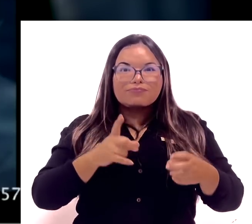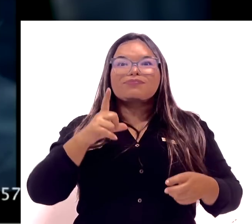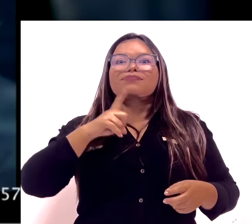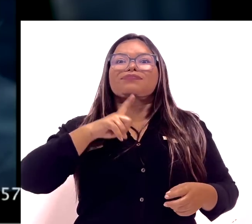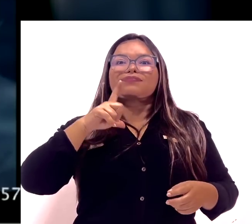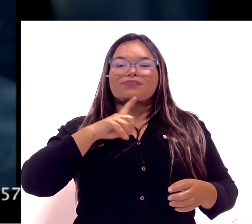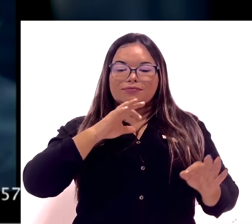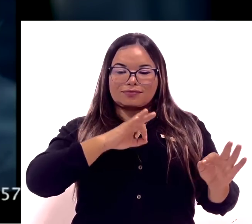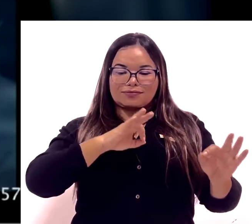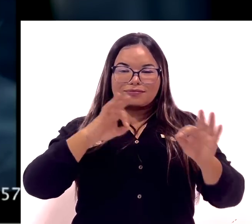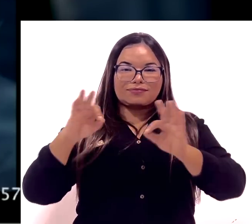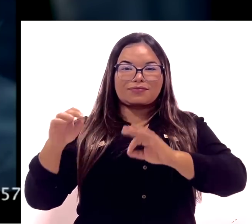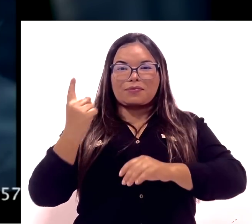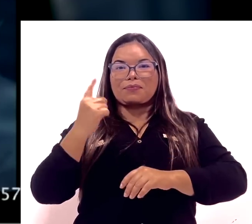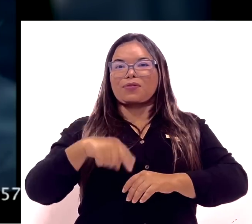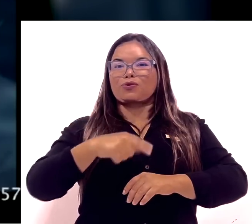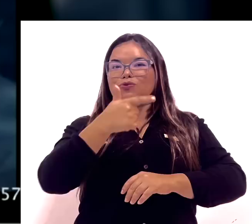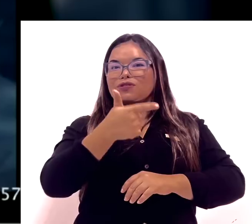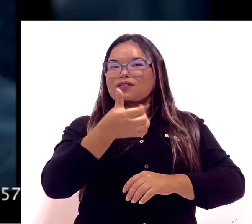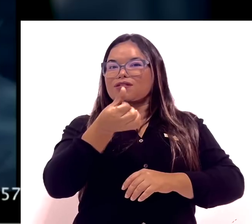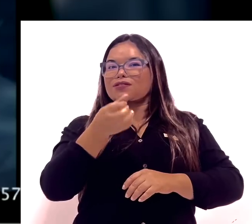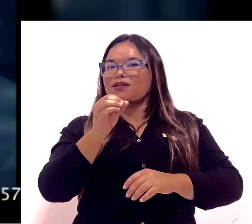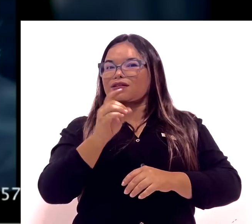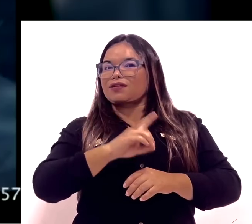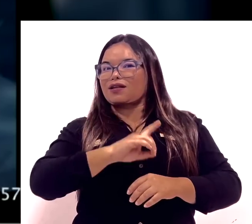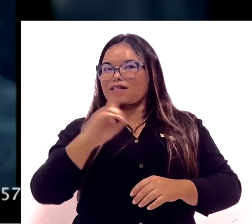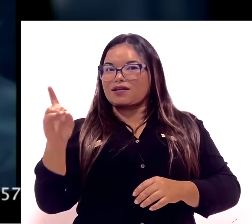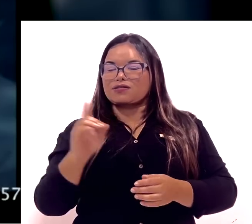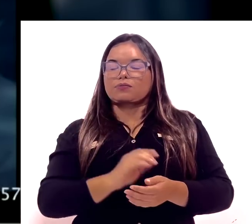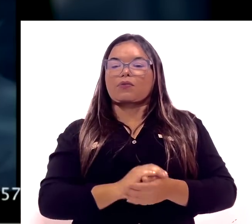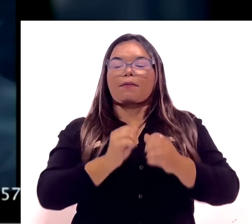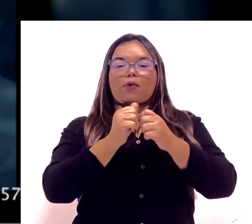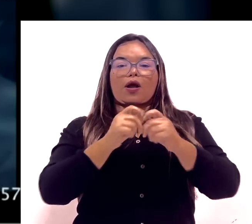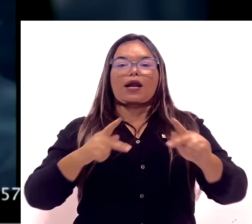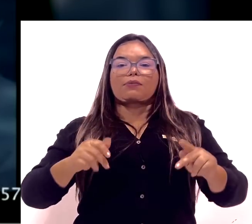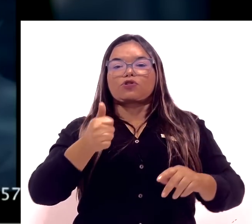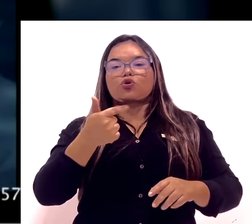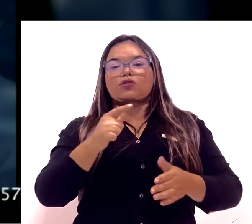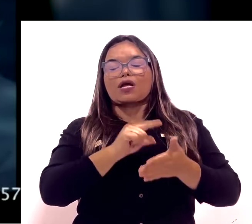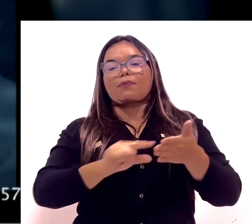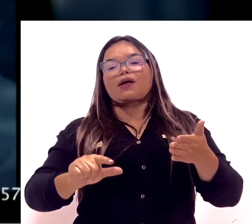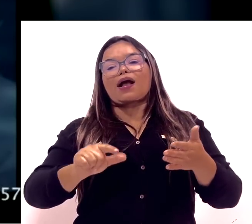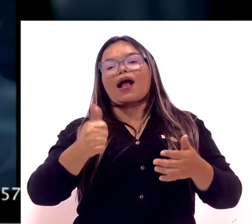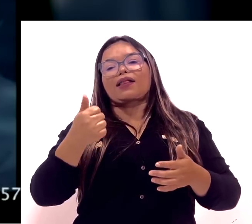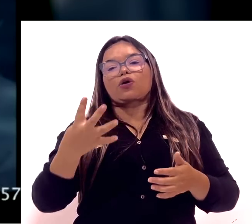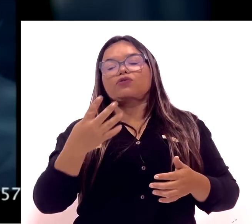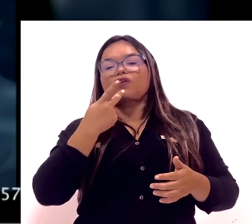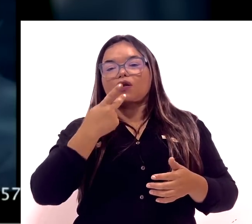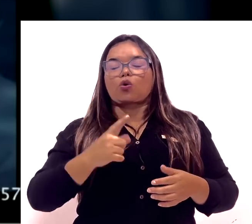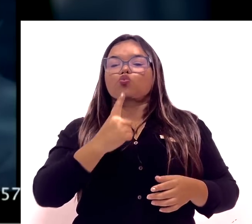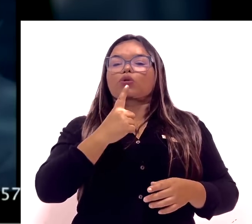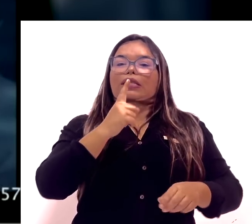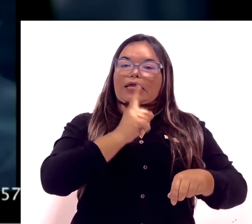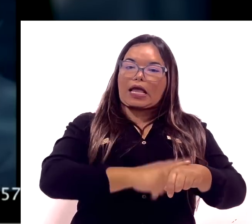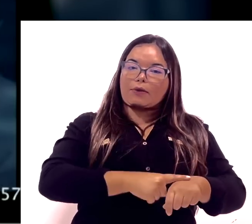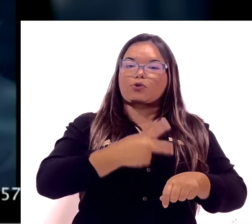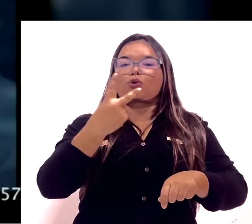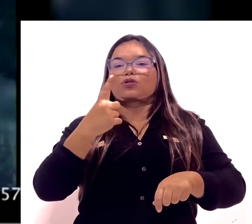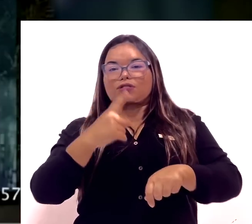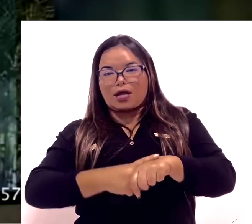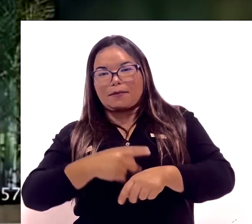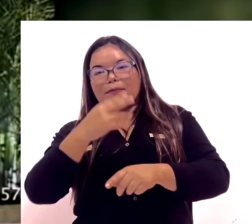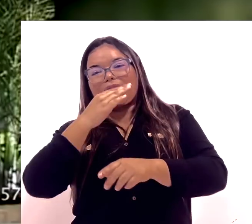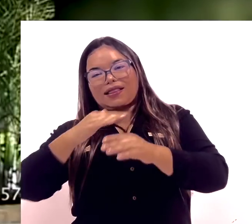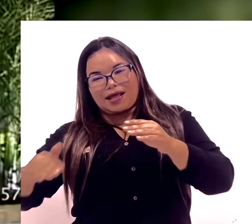são 1260 dias. Em Apocalipse 12, 14, um tempo e tempos e metade de um tempo. Vejam como